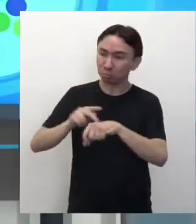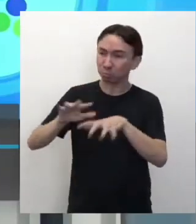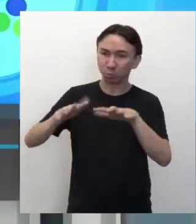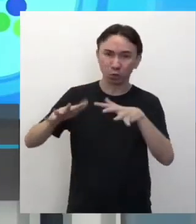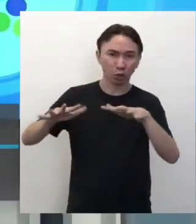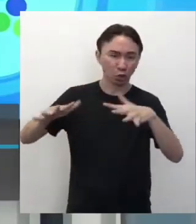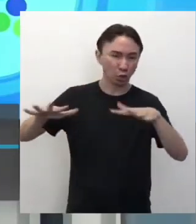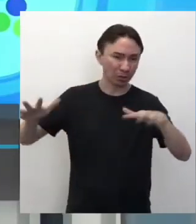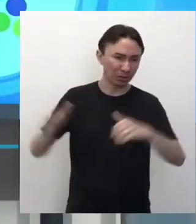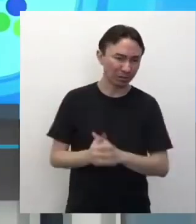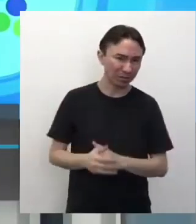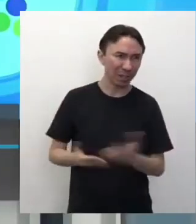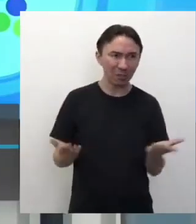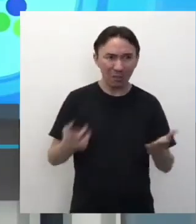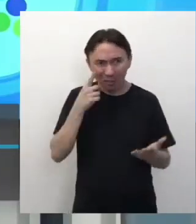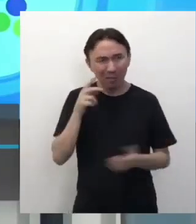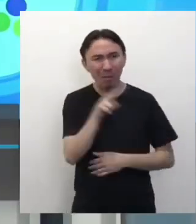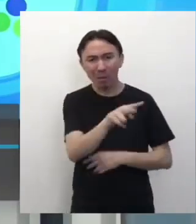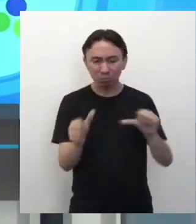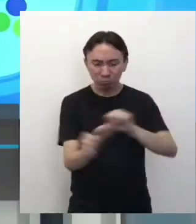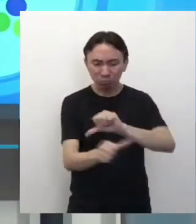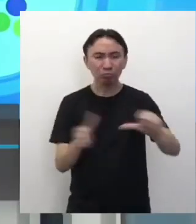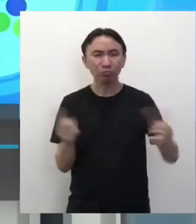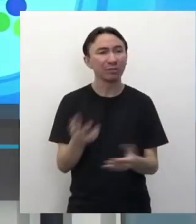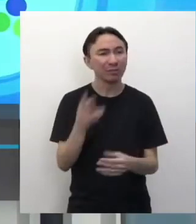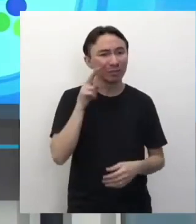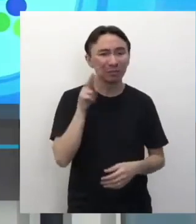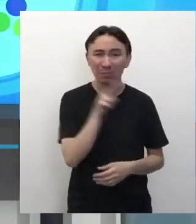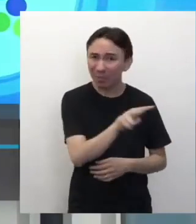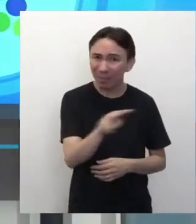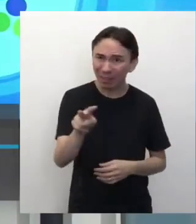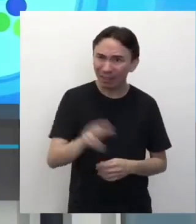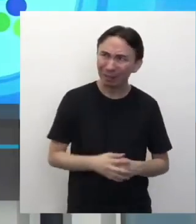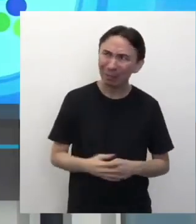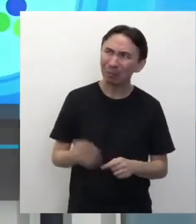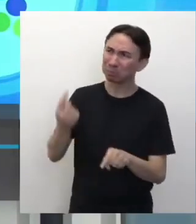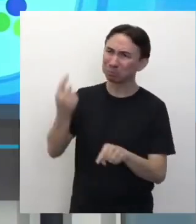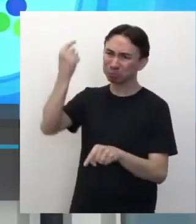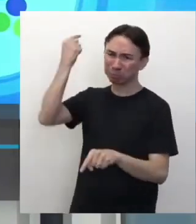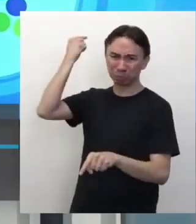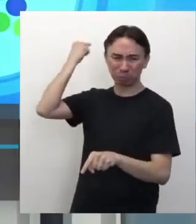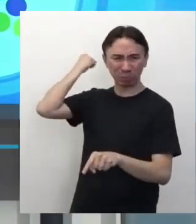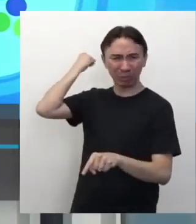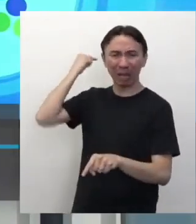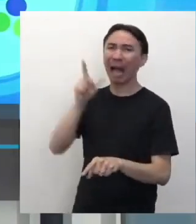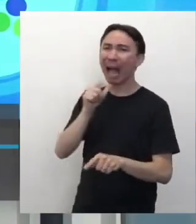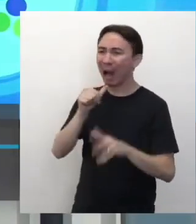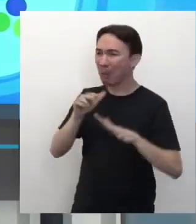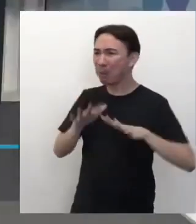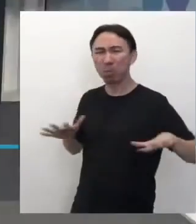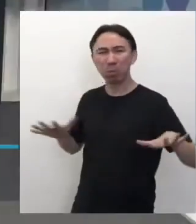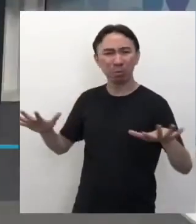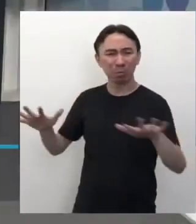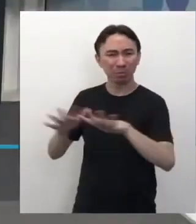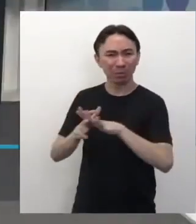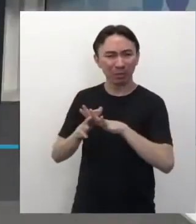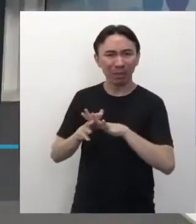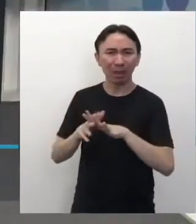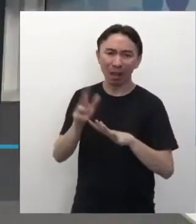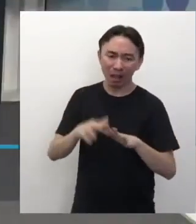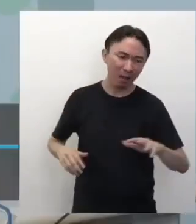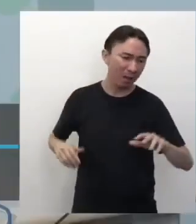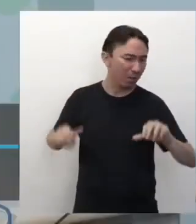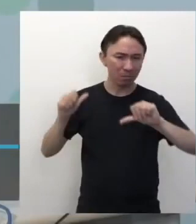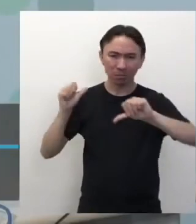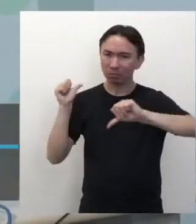né? Um grande precipício, né? Dizer que foi alagado num certo dado momento, né? É a transformação da Terra, né? É uma